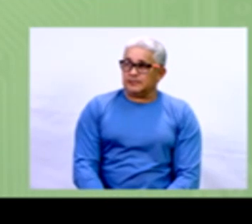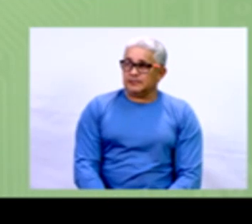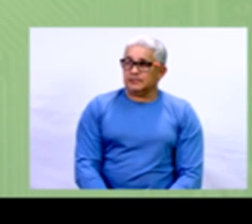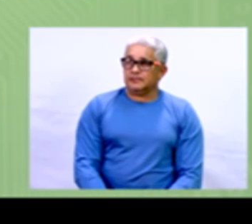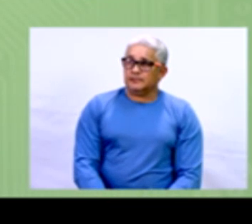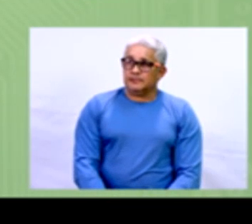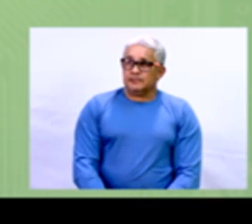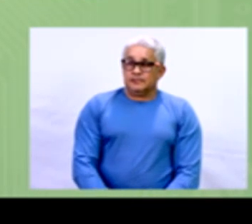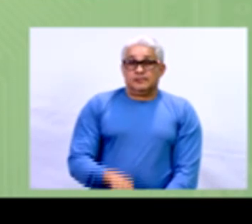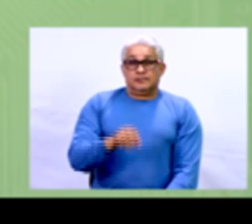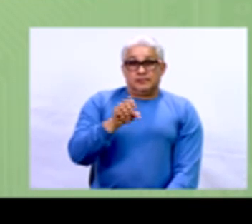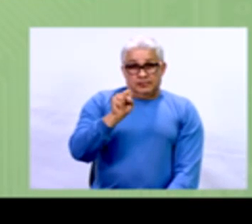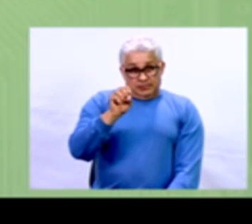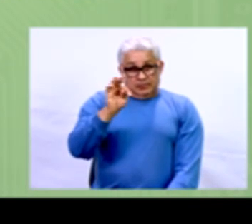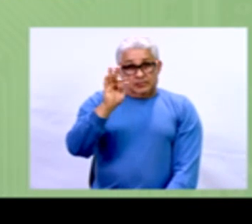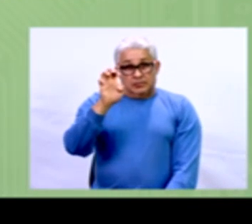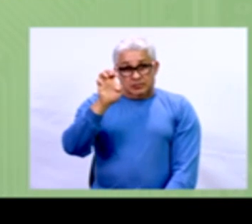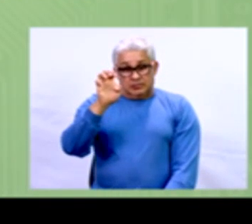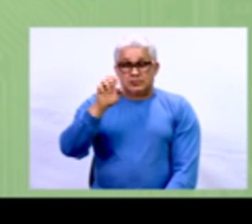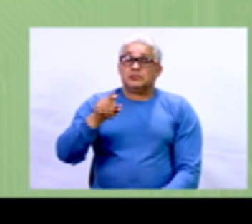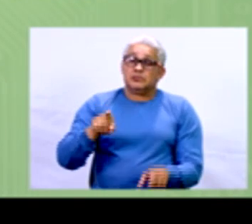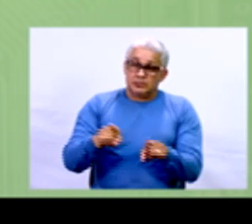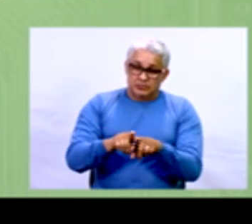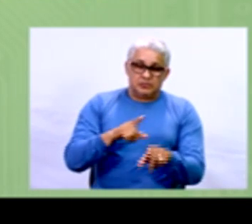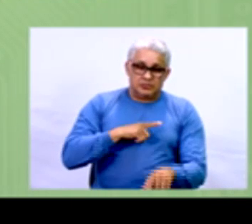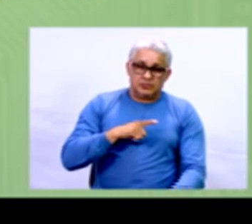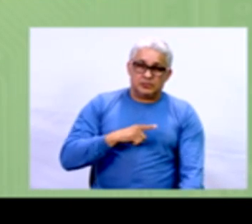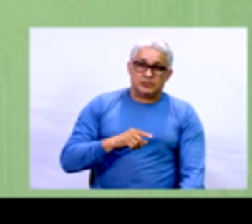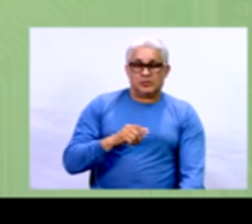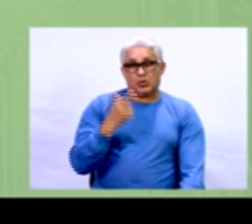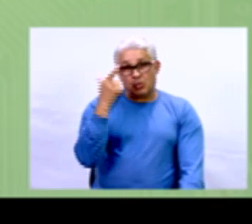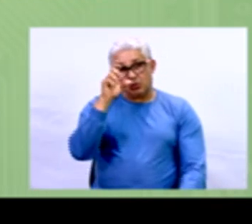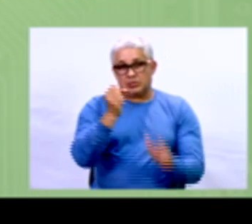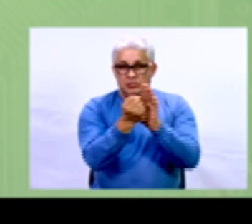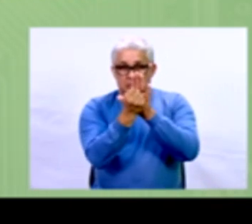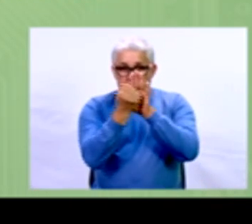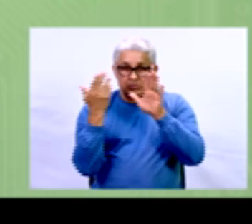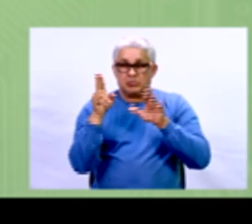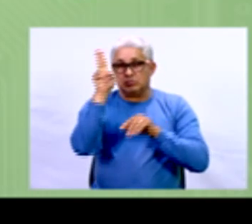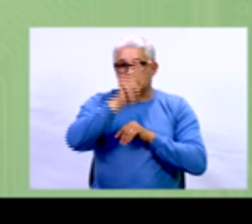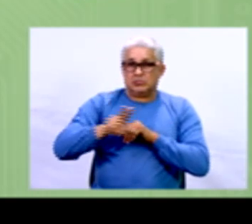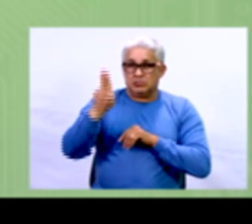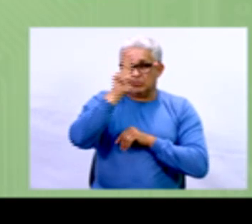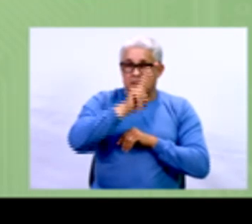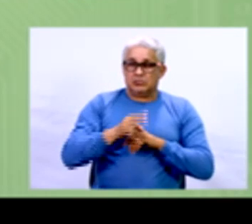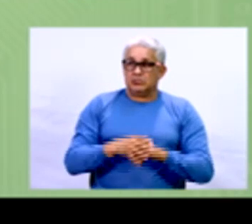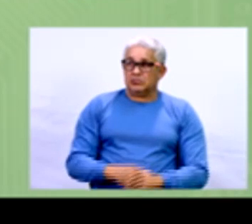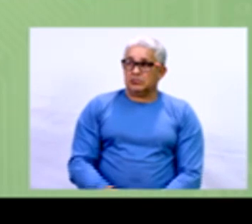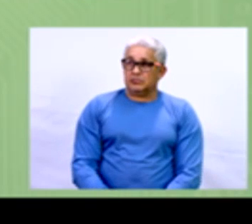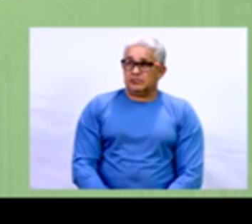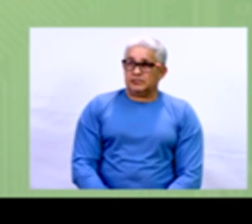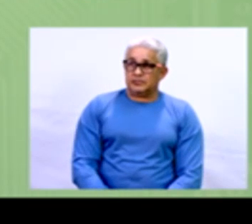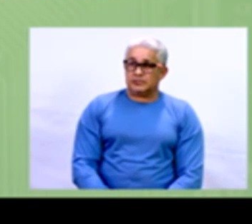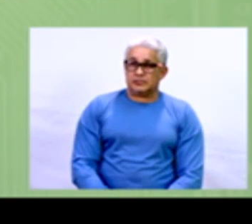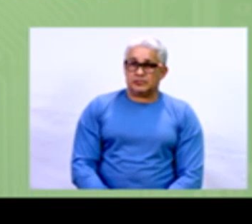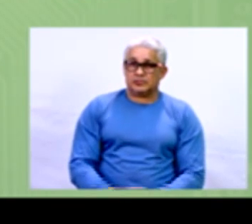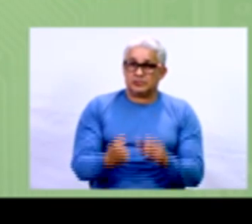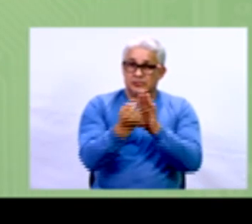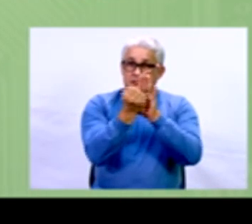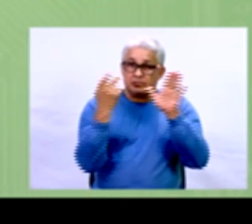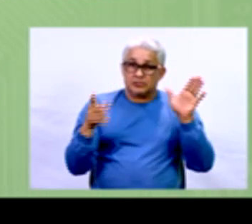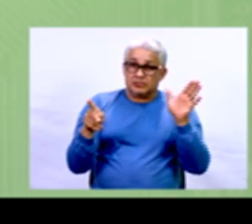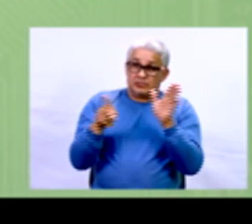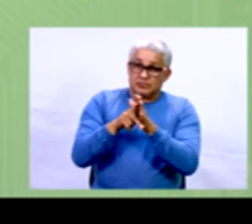Além desses sites, nós também temos outro tipo de aplicação que utiliza recurso multimídia, são as aplicações